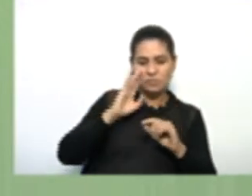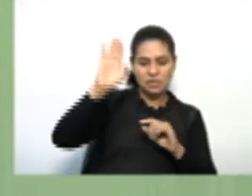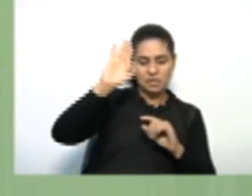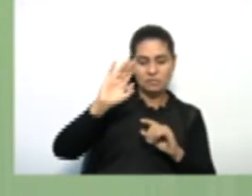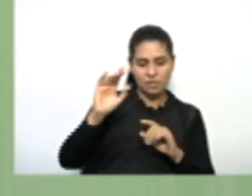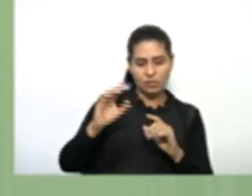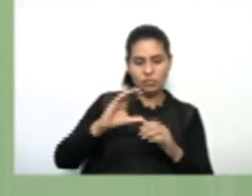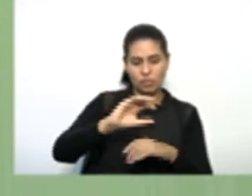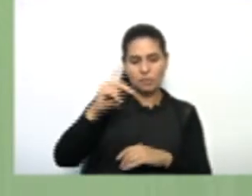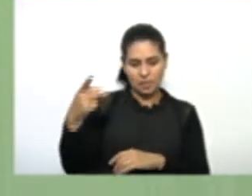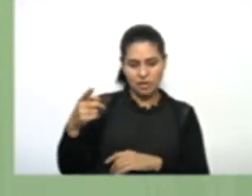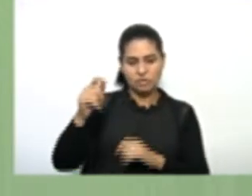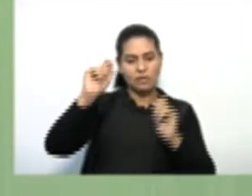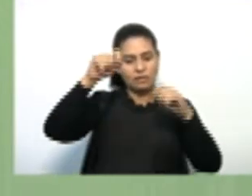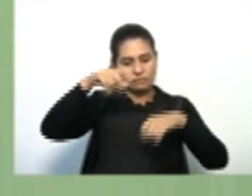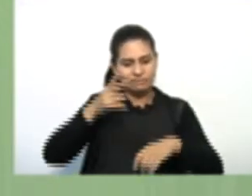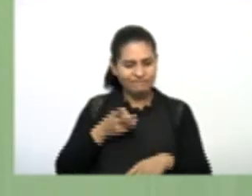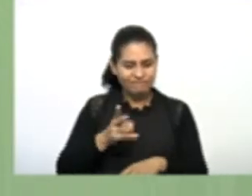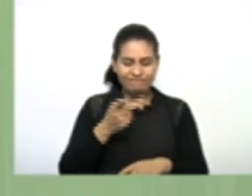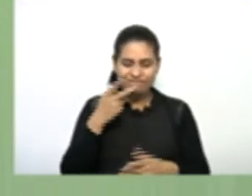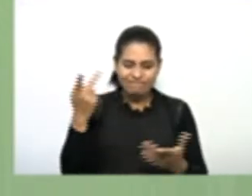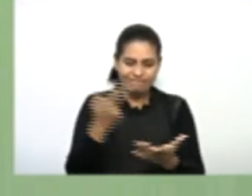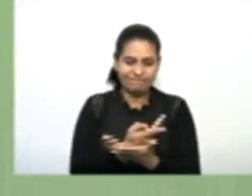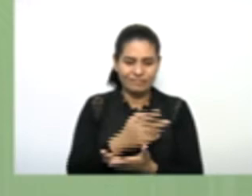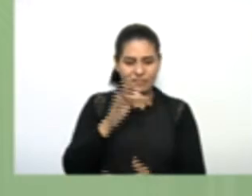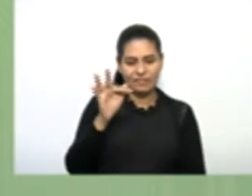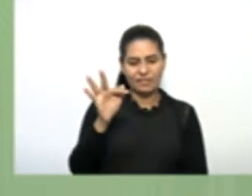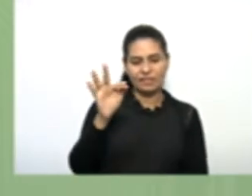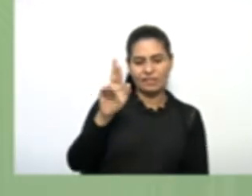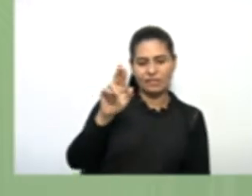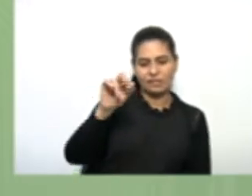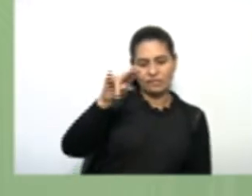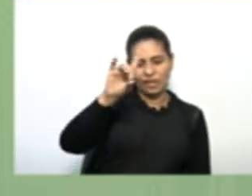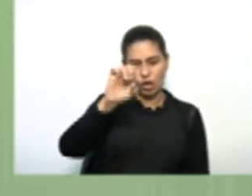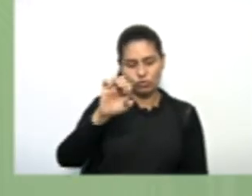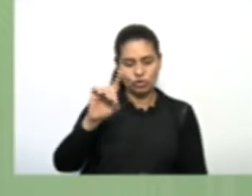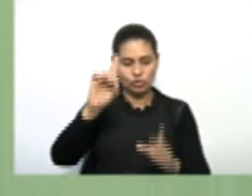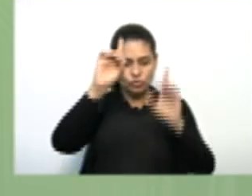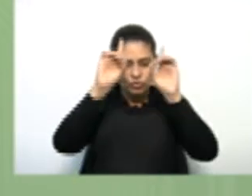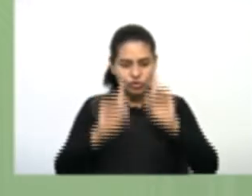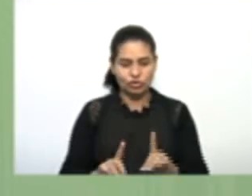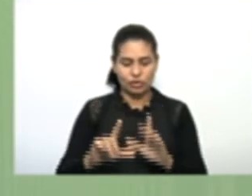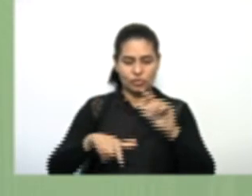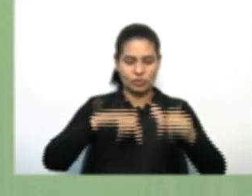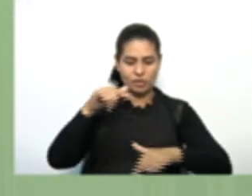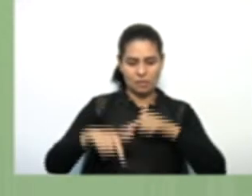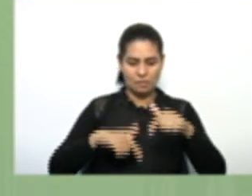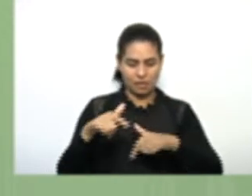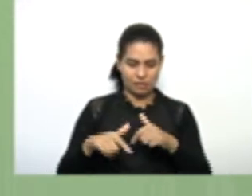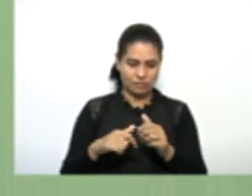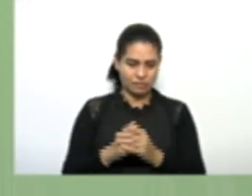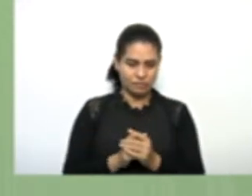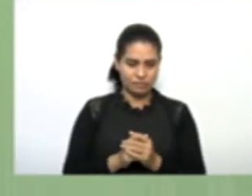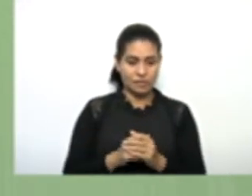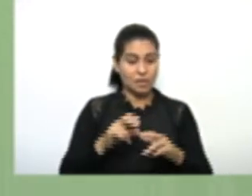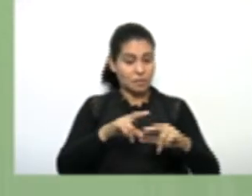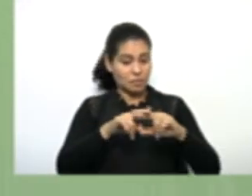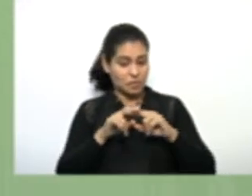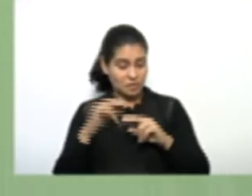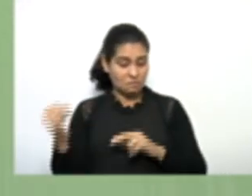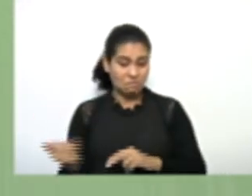de cooperativas, ela constitui uma fraude ao direito do trabalho, conforme esse artigo 9º da CLT. Por